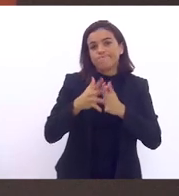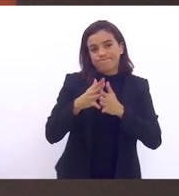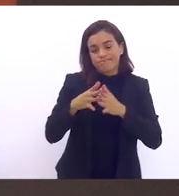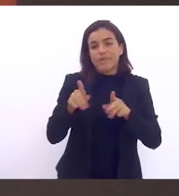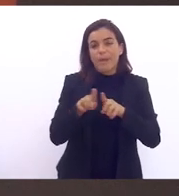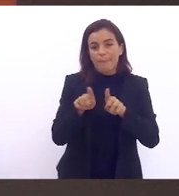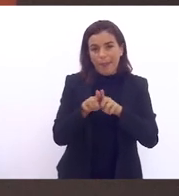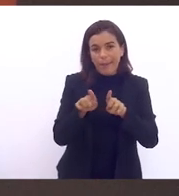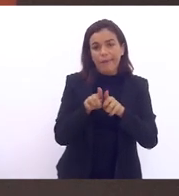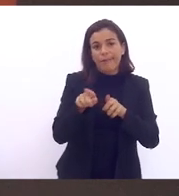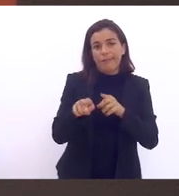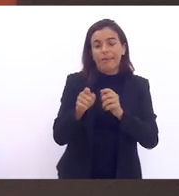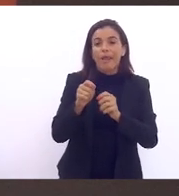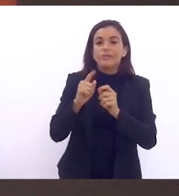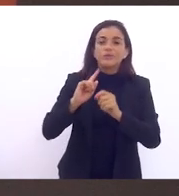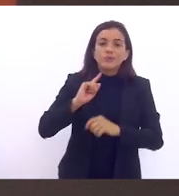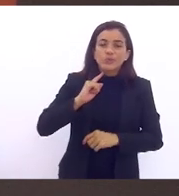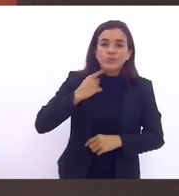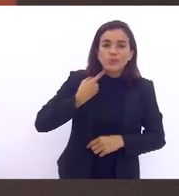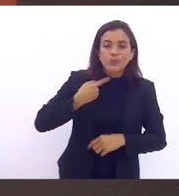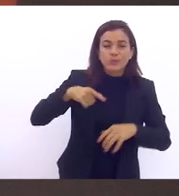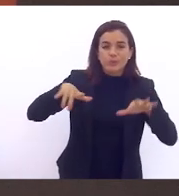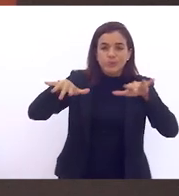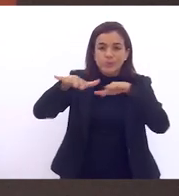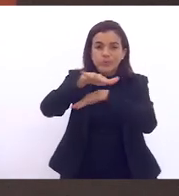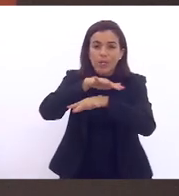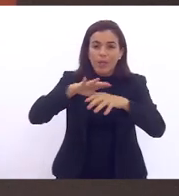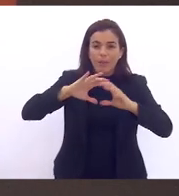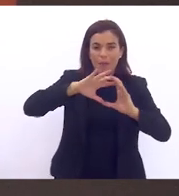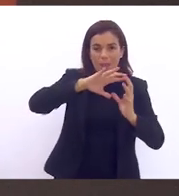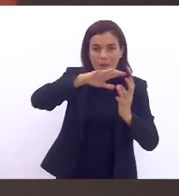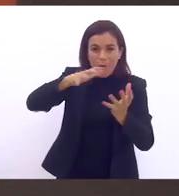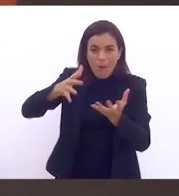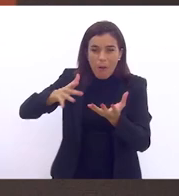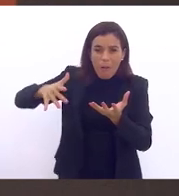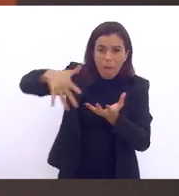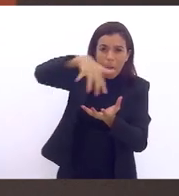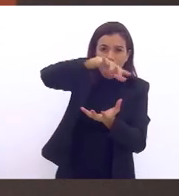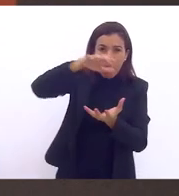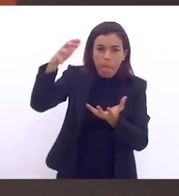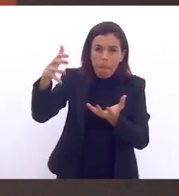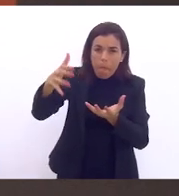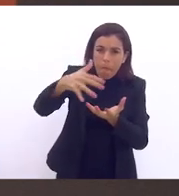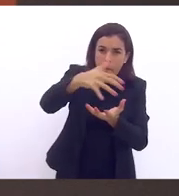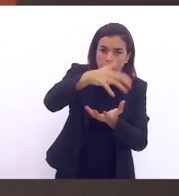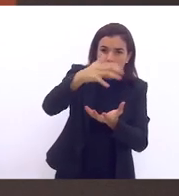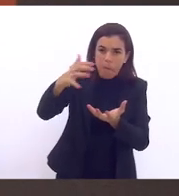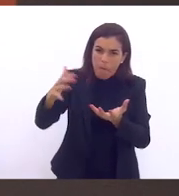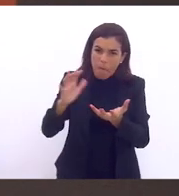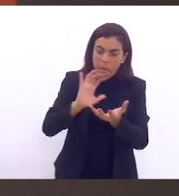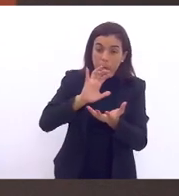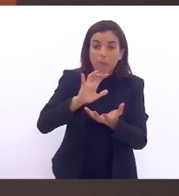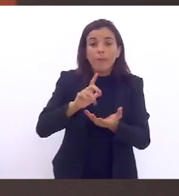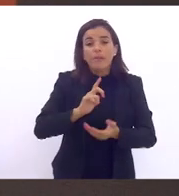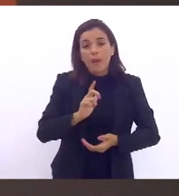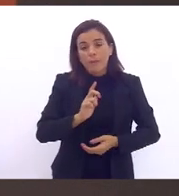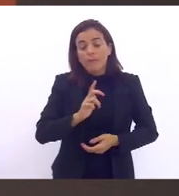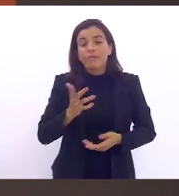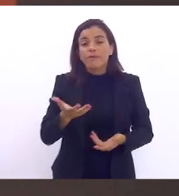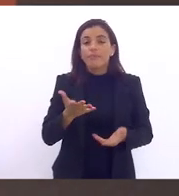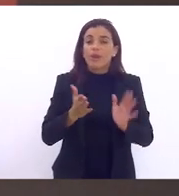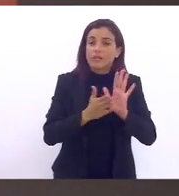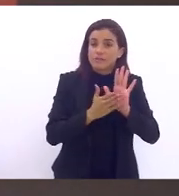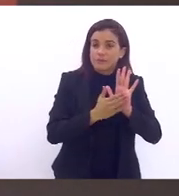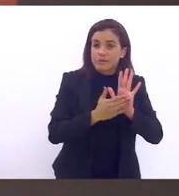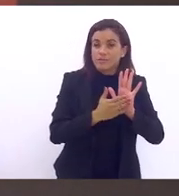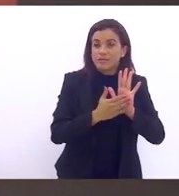estufa aqui a gente tem uma mitigação de 100% disso na rodovia Então já são motivadores e nós fizemos essa proposta para